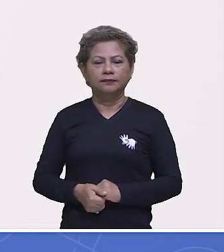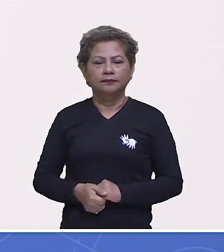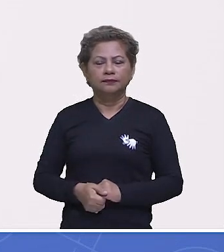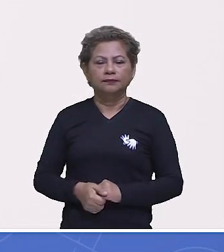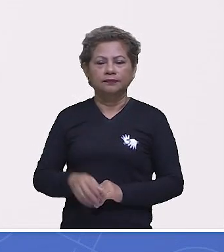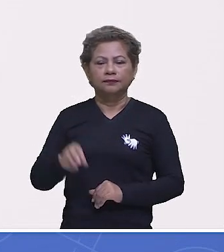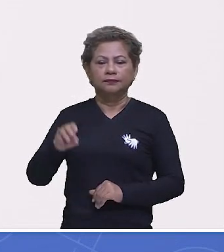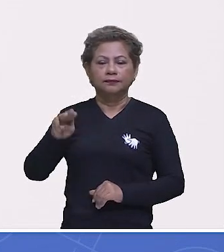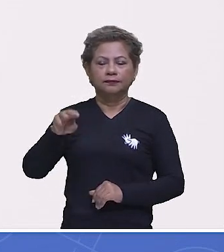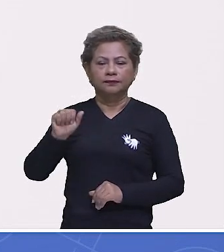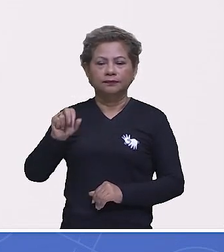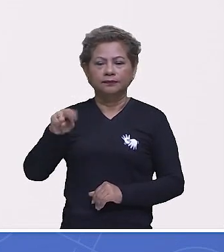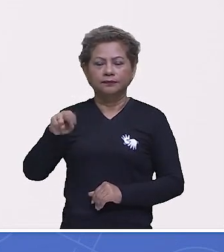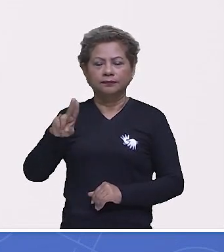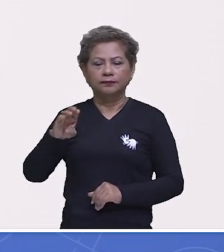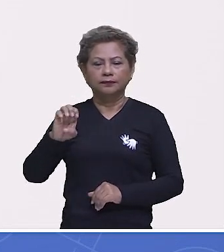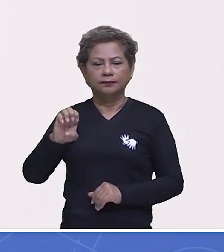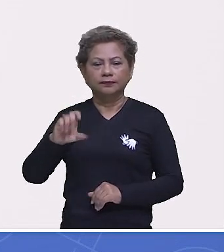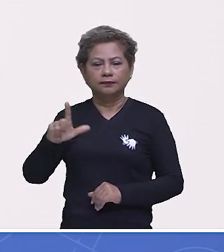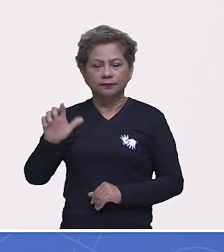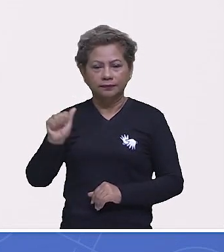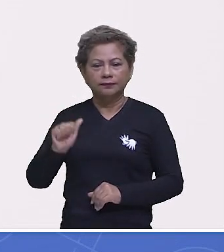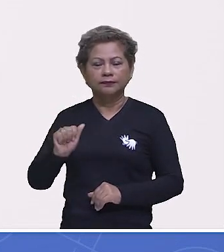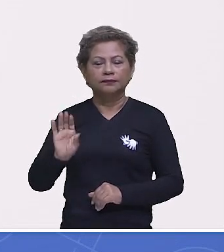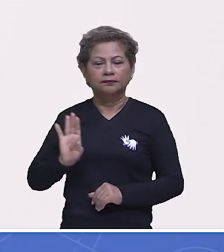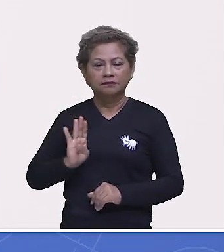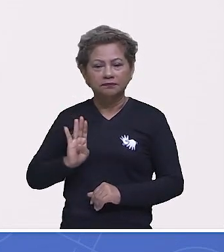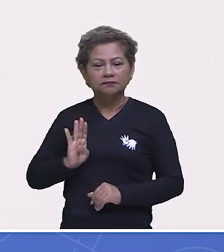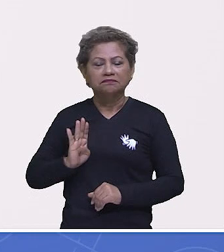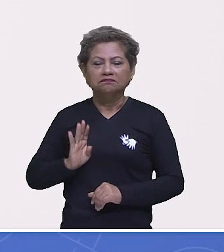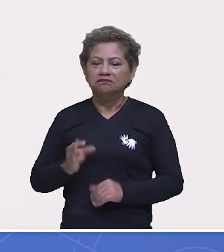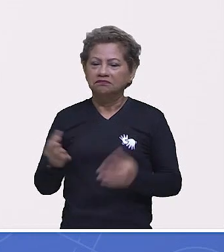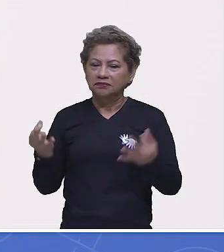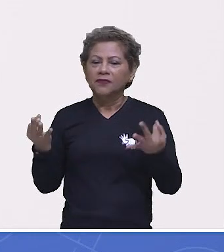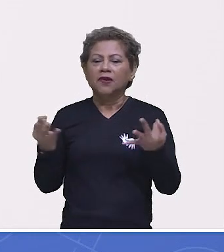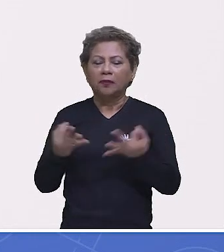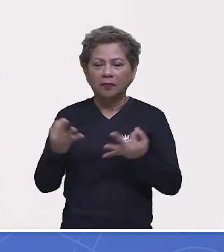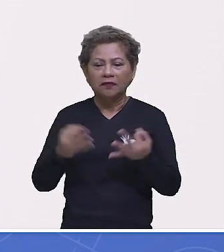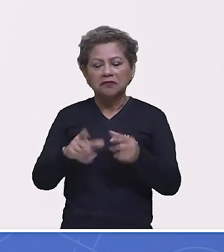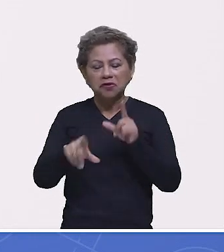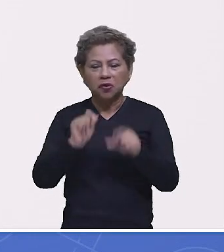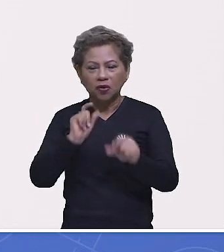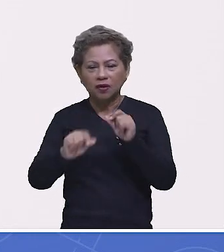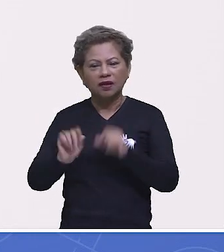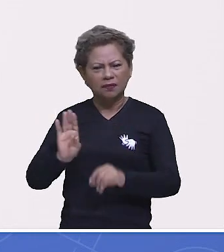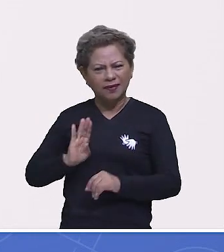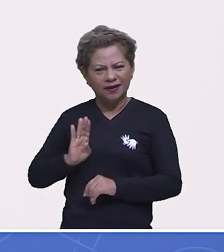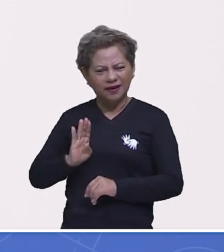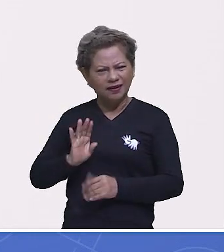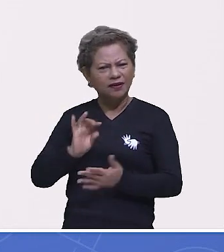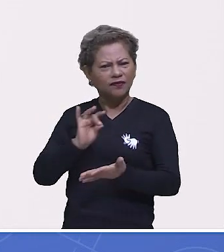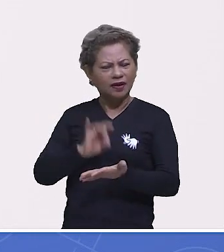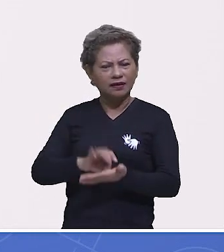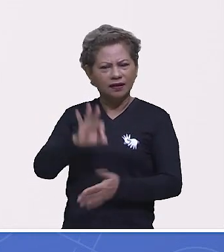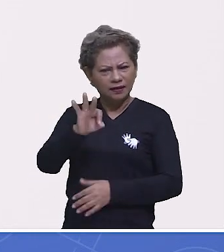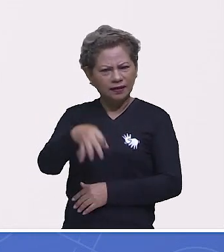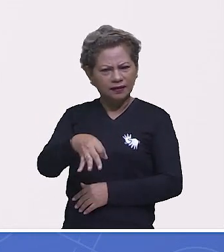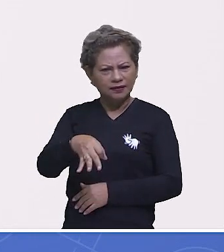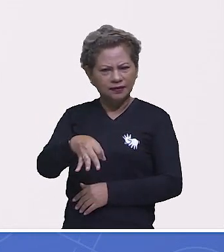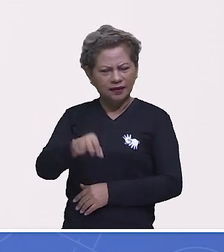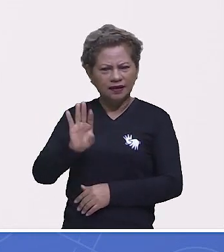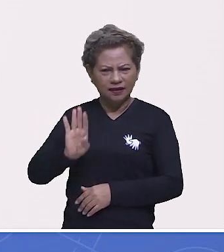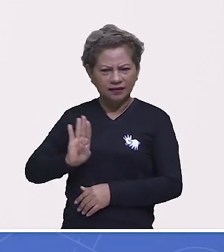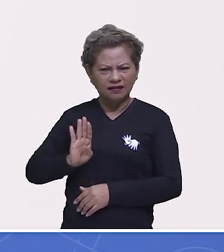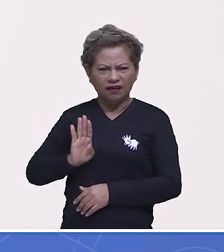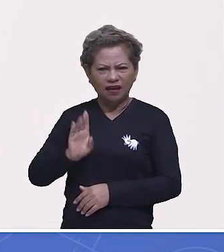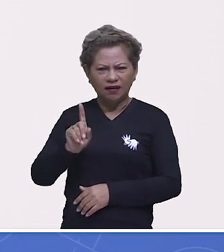Manuela, letra B. O pessoal, pelo visto, está escolhendo somente a letra B, né? Será mesmo que está certo? Alguém